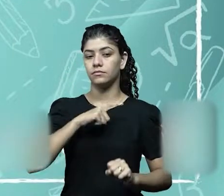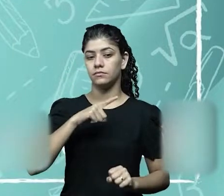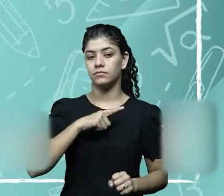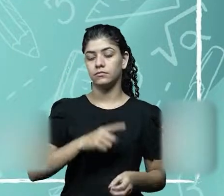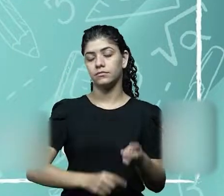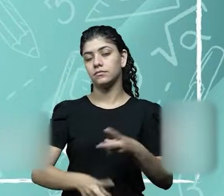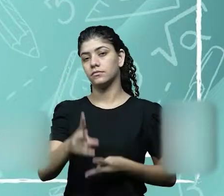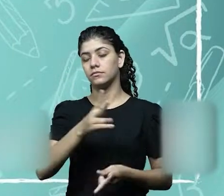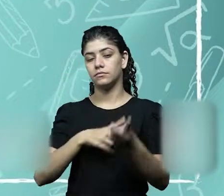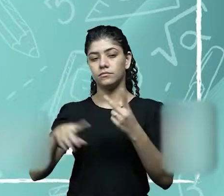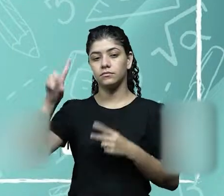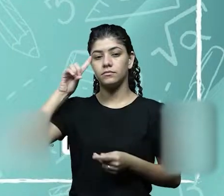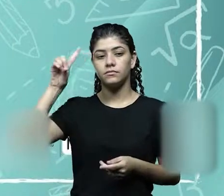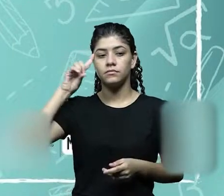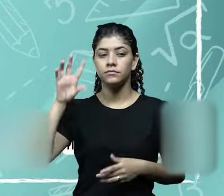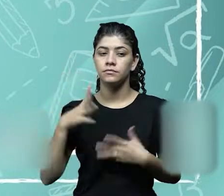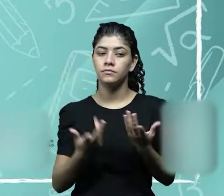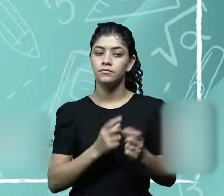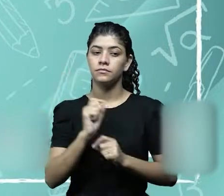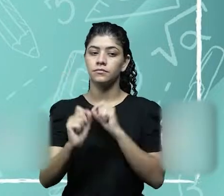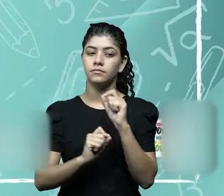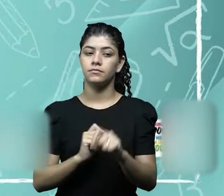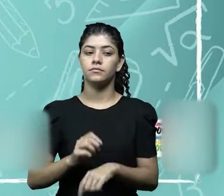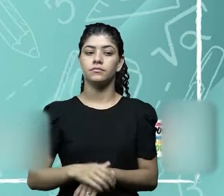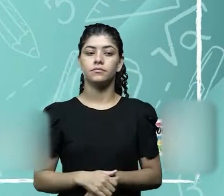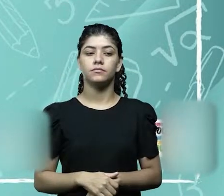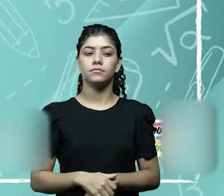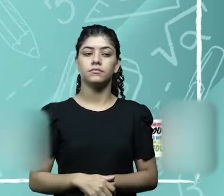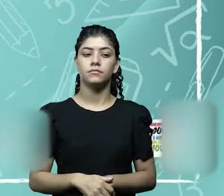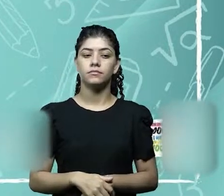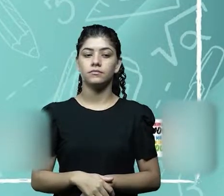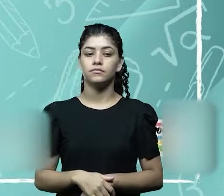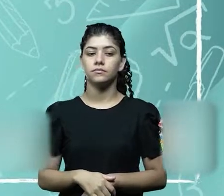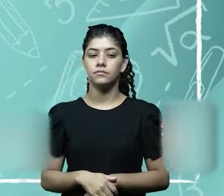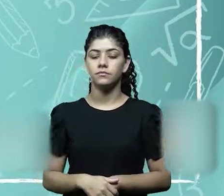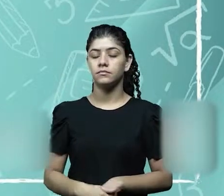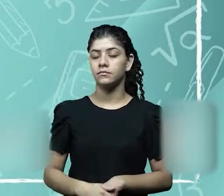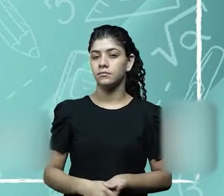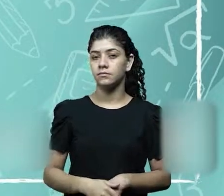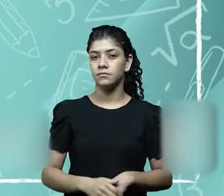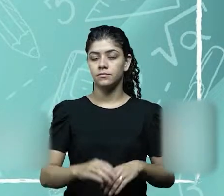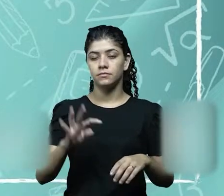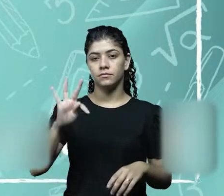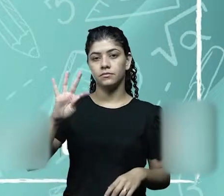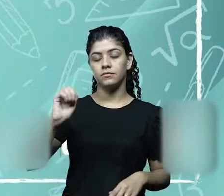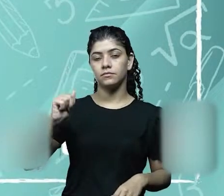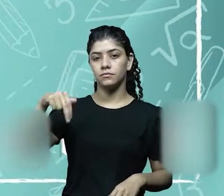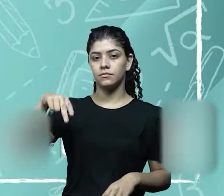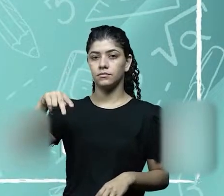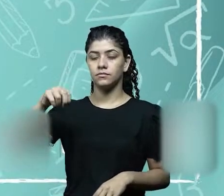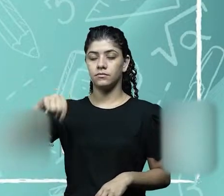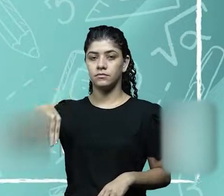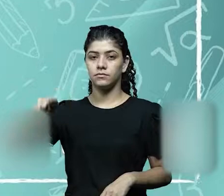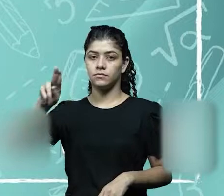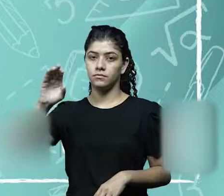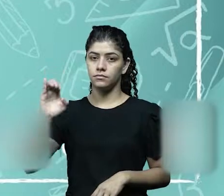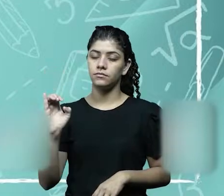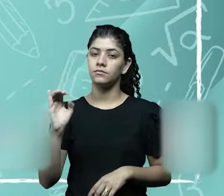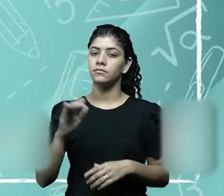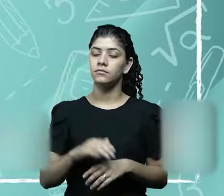estar presente. Nesse exemplo aqui nós temos um tanque com combustível. Então nós temos a imagem